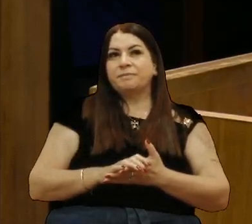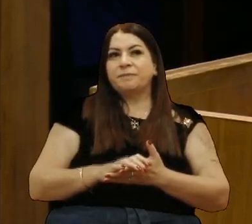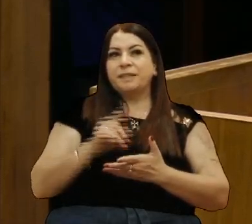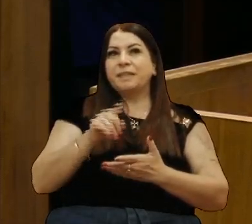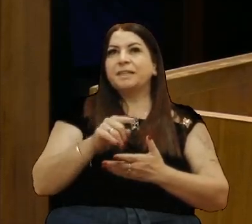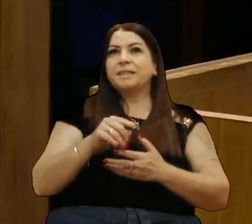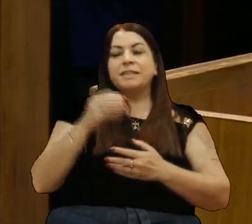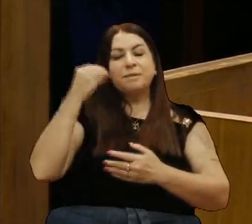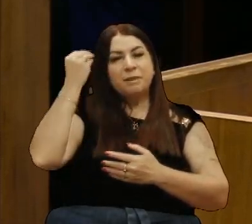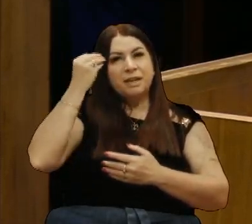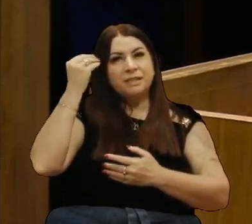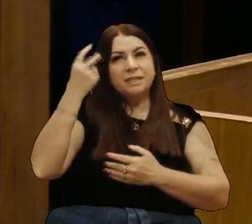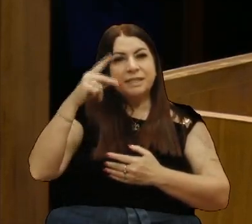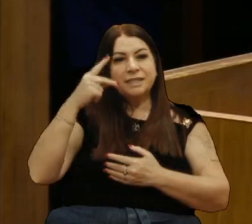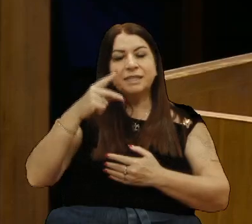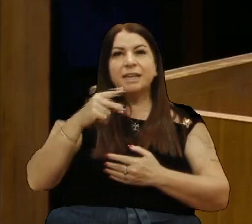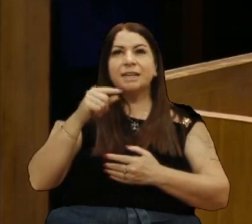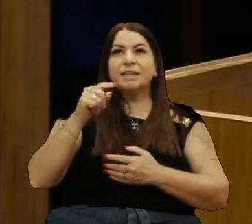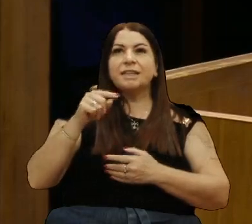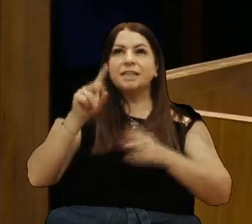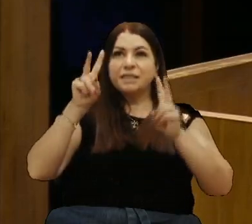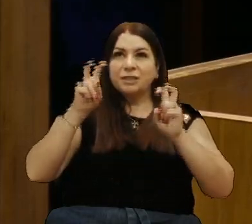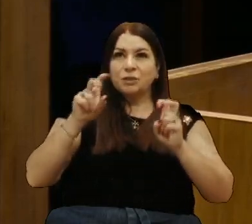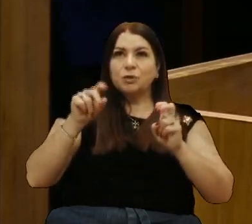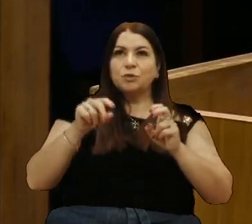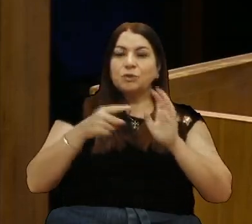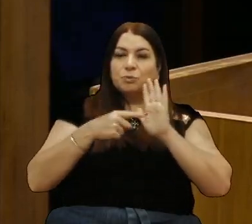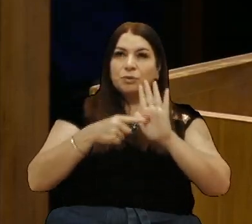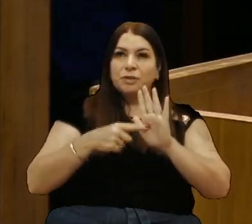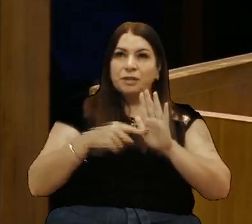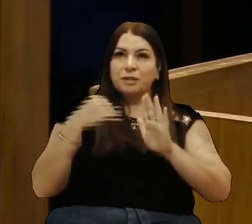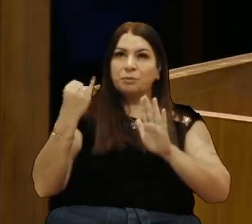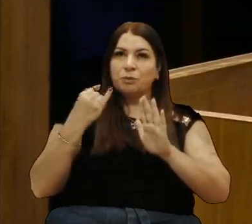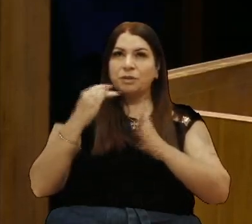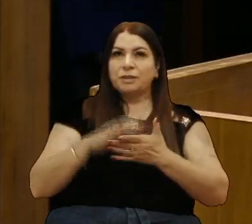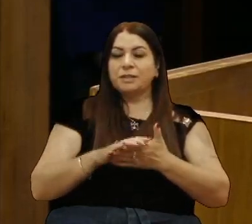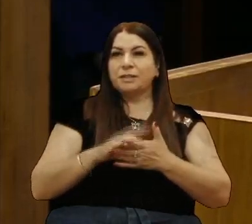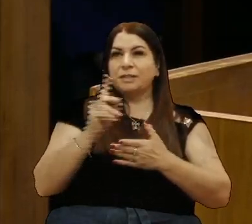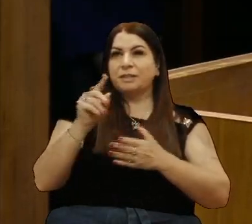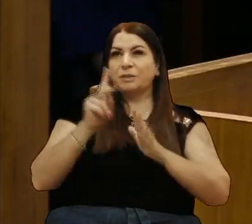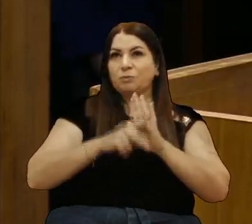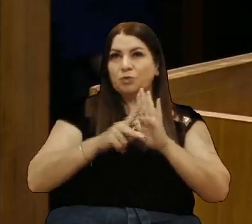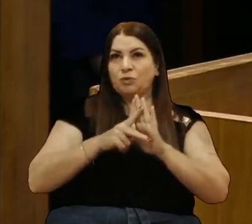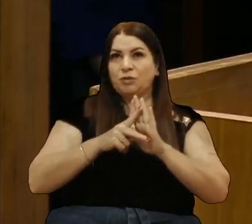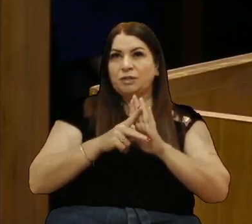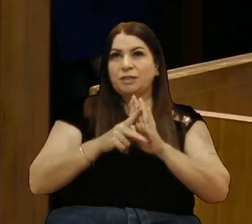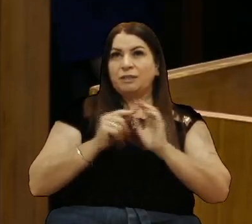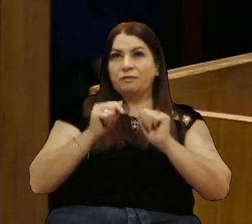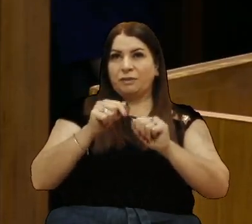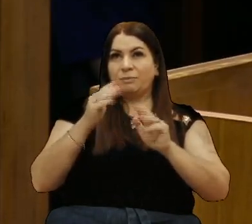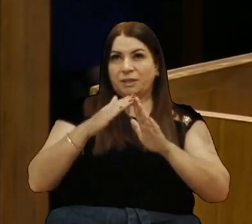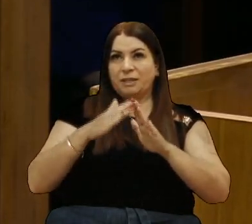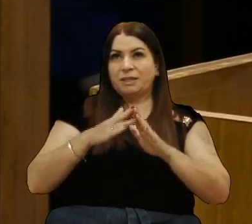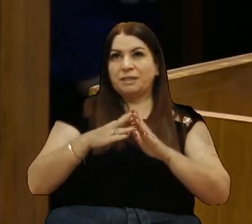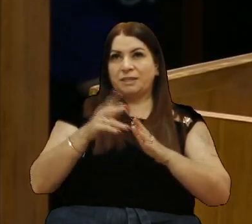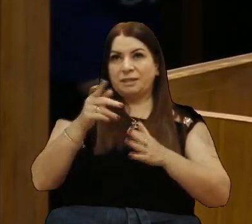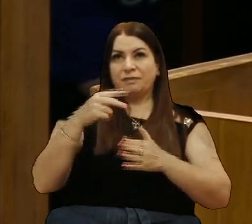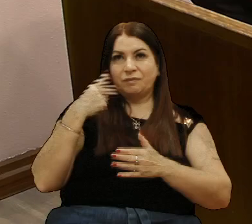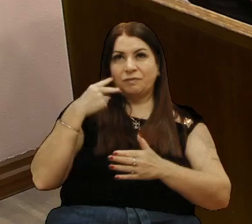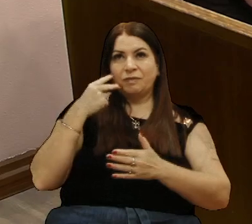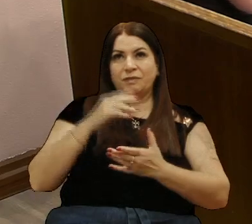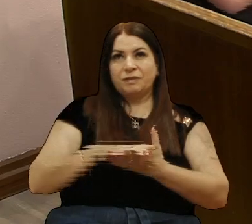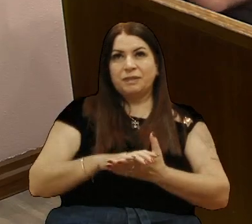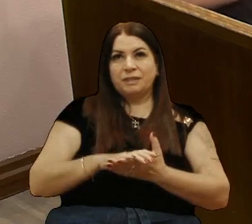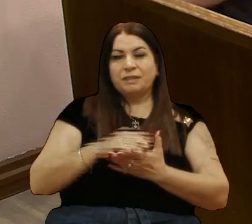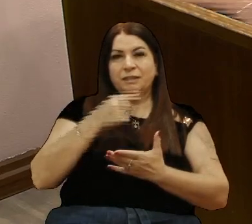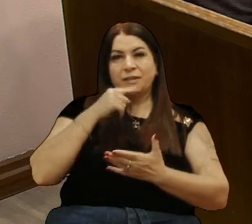essa vivência dela, né, neste assunto, e demonstrar a importância desse projeto vindo para essa casa. Seu à parte, vereador Caleb.